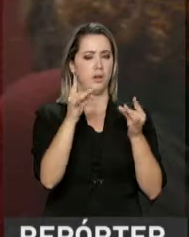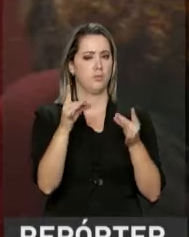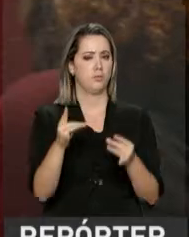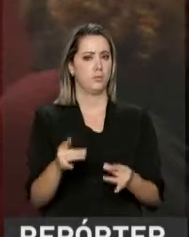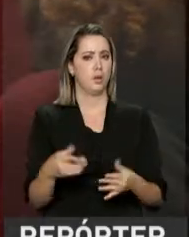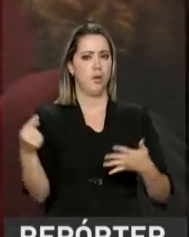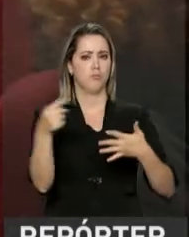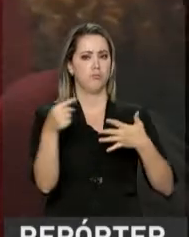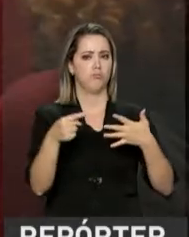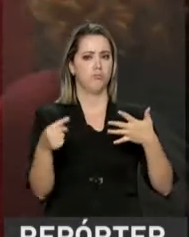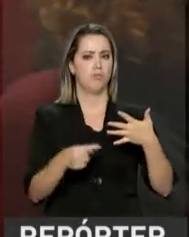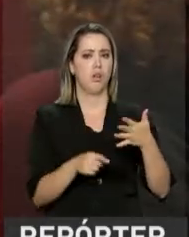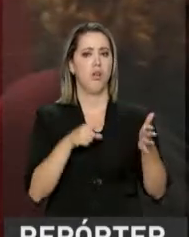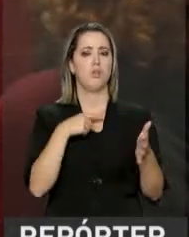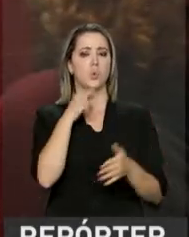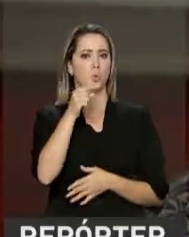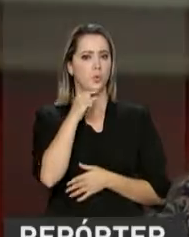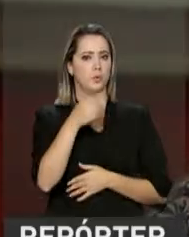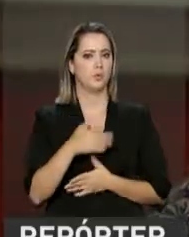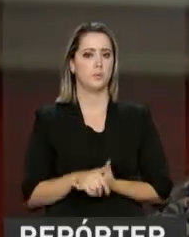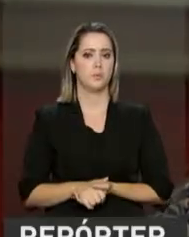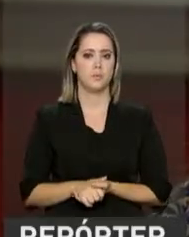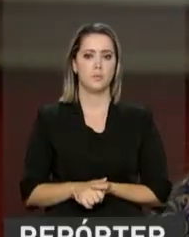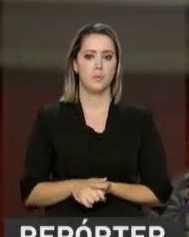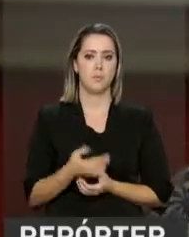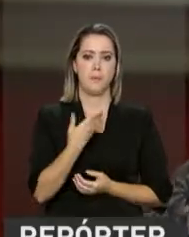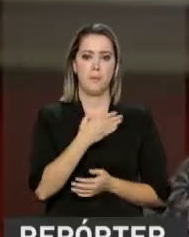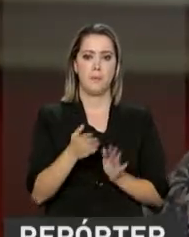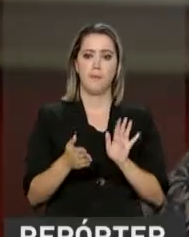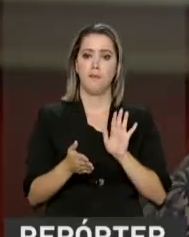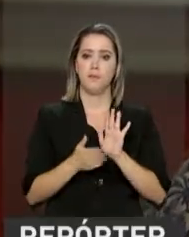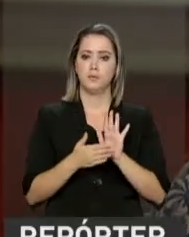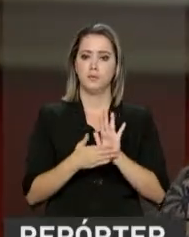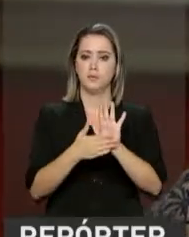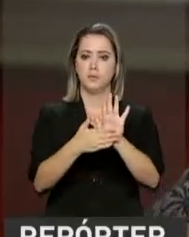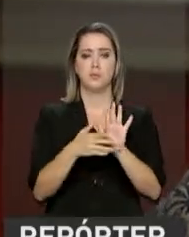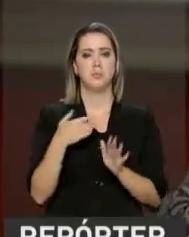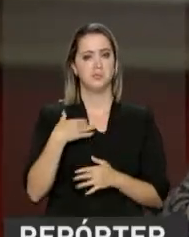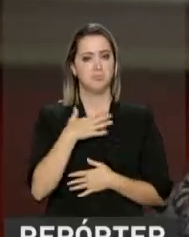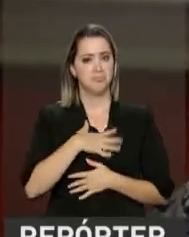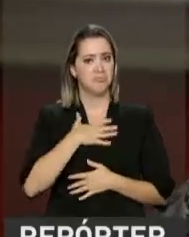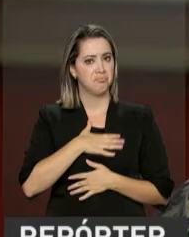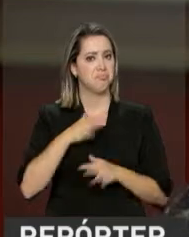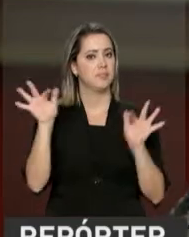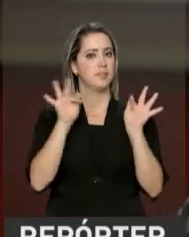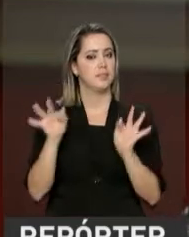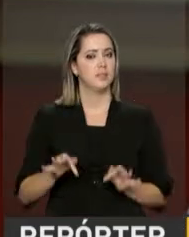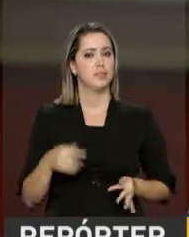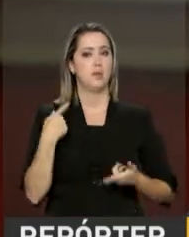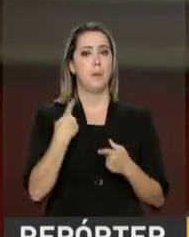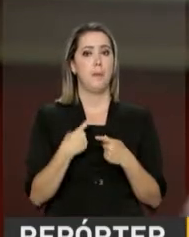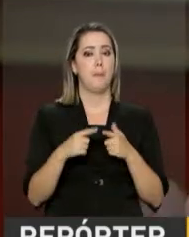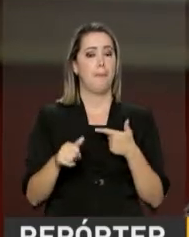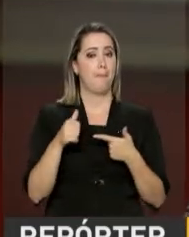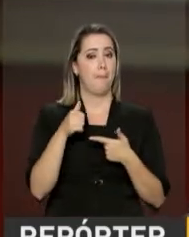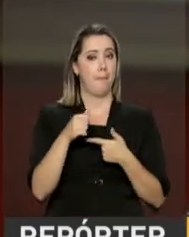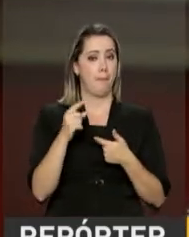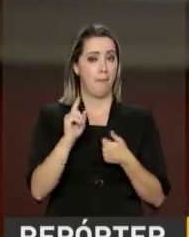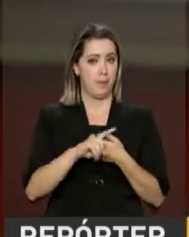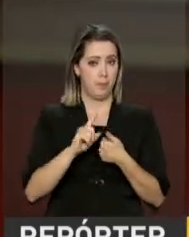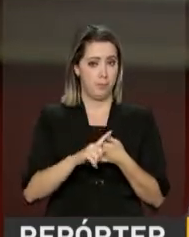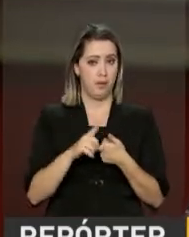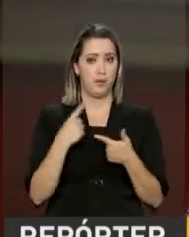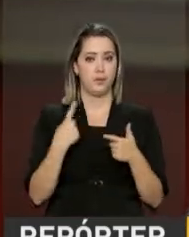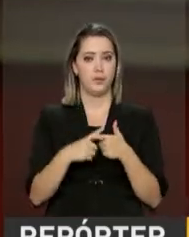dos proponentes de projetos nessa apresentação e deixou extremamente feliz primeiro porque facilita